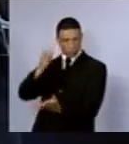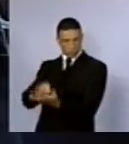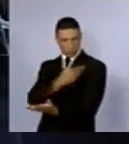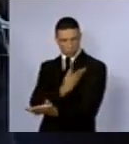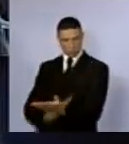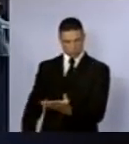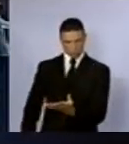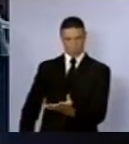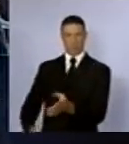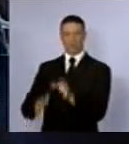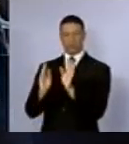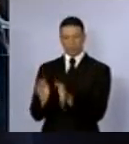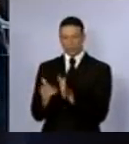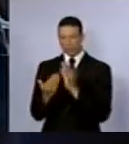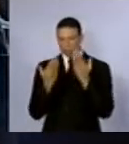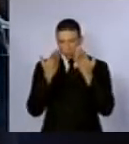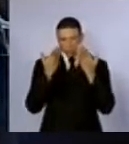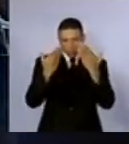mostrar daqui a pouco,